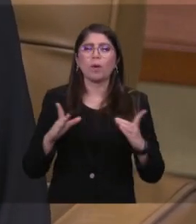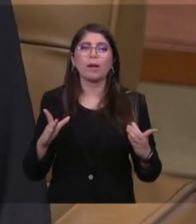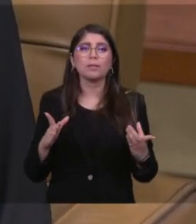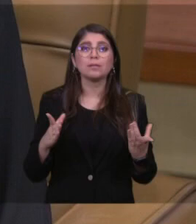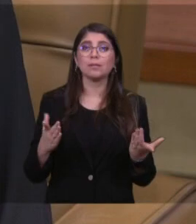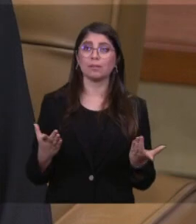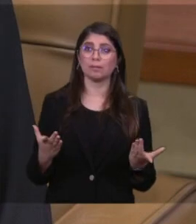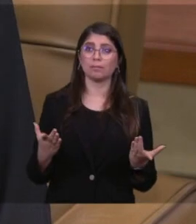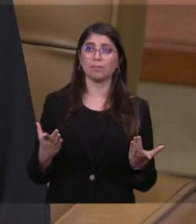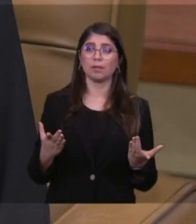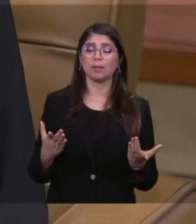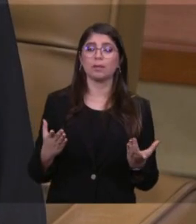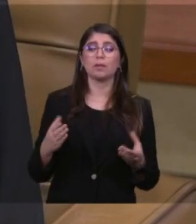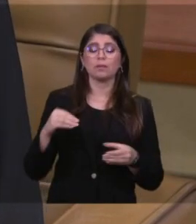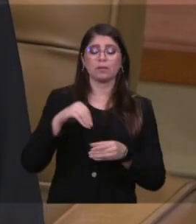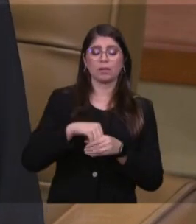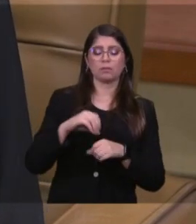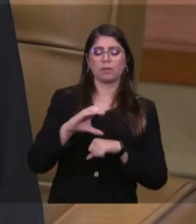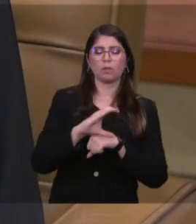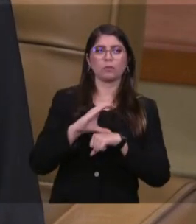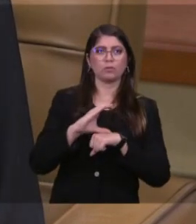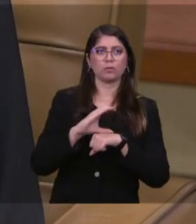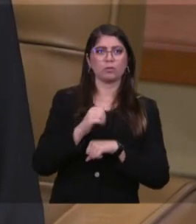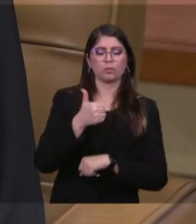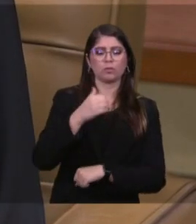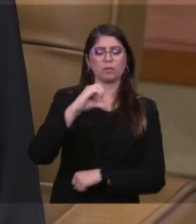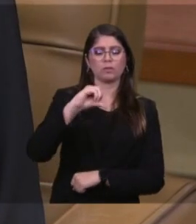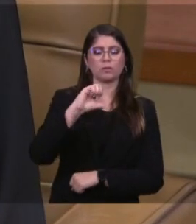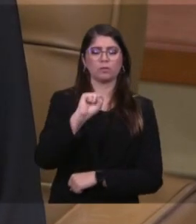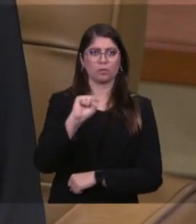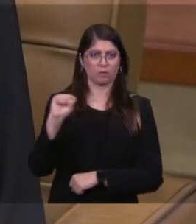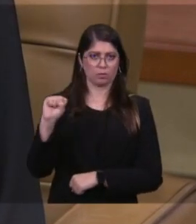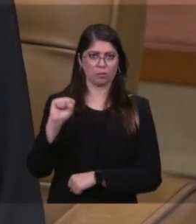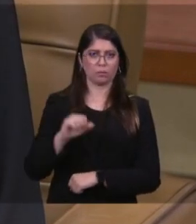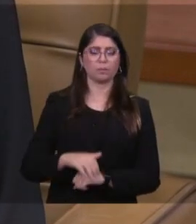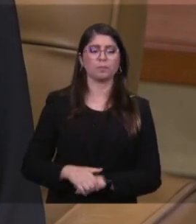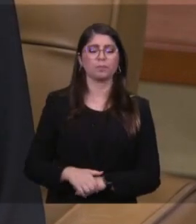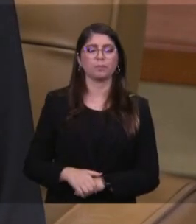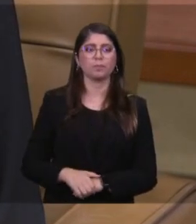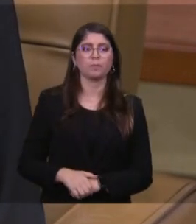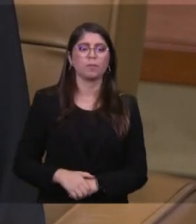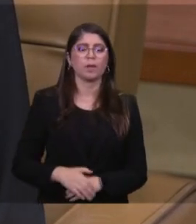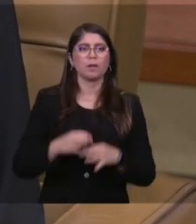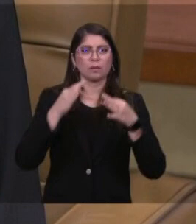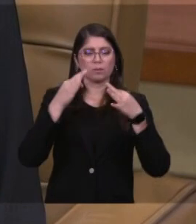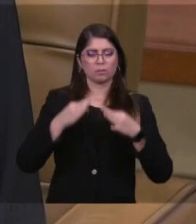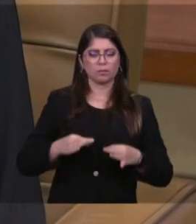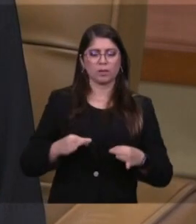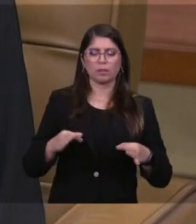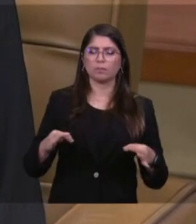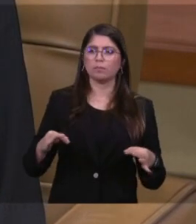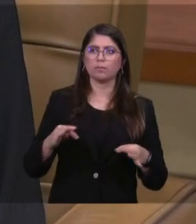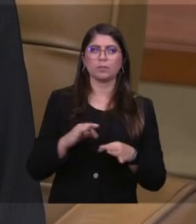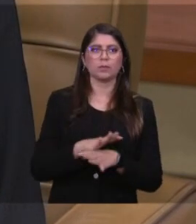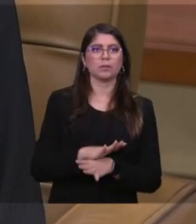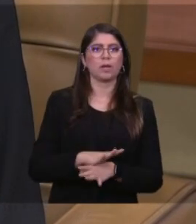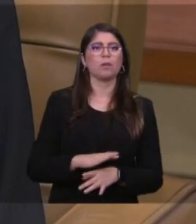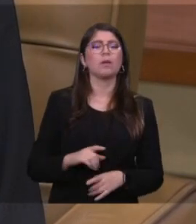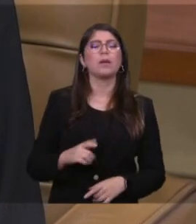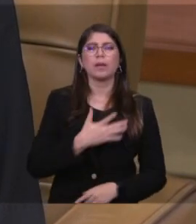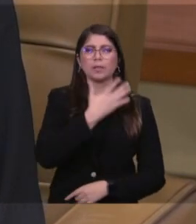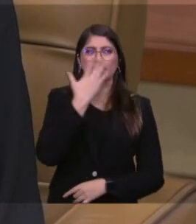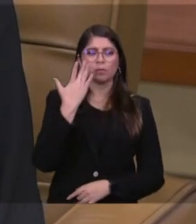termos exigidos pela Constituição de 88. Estou certo, presidente, e aí encerro, que os autores desta